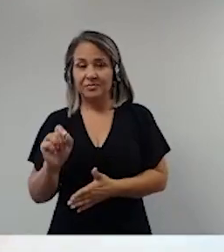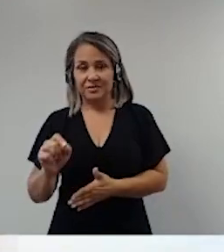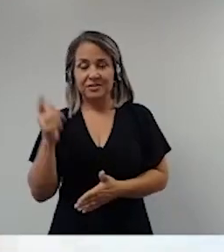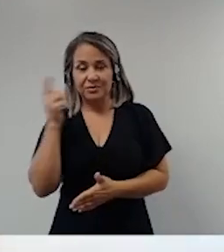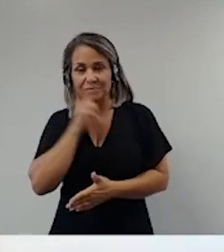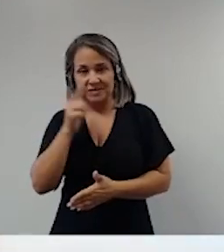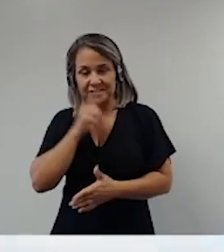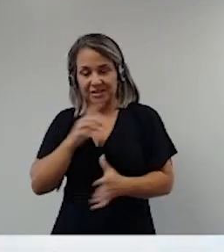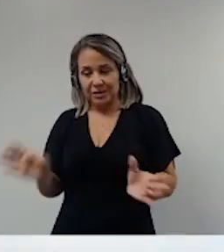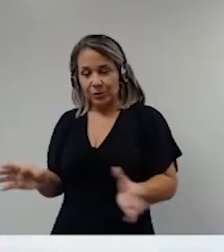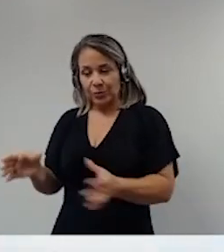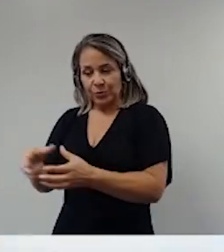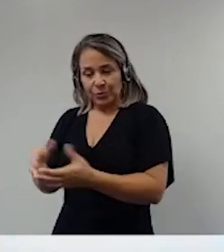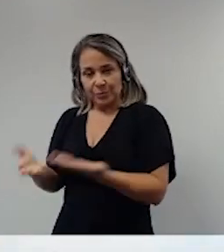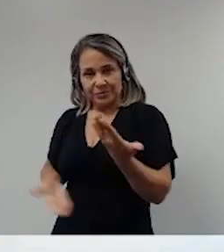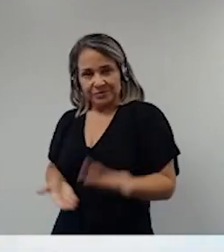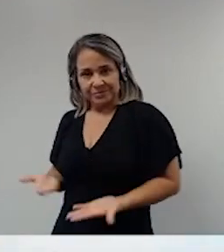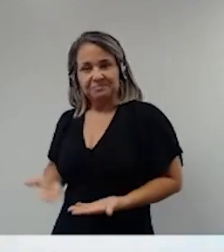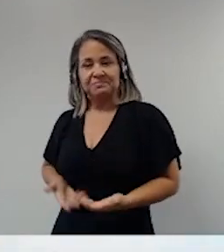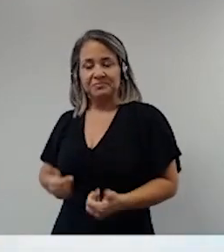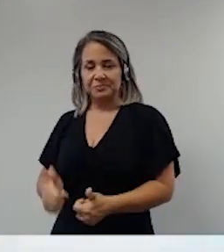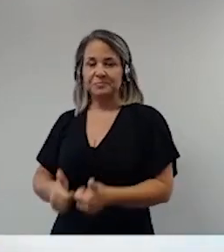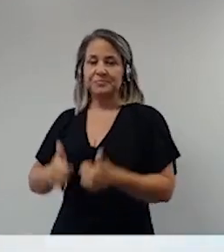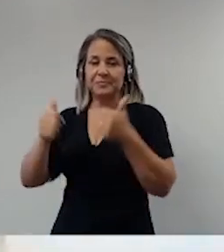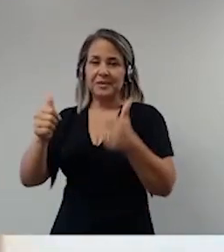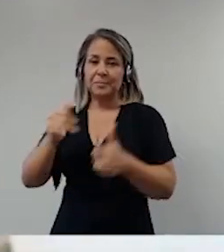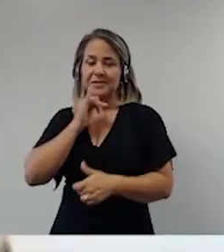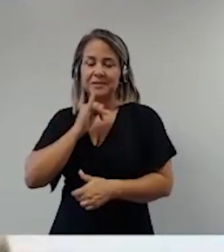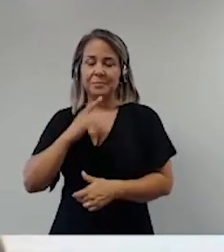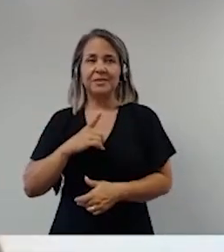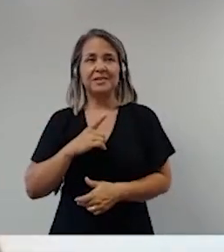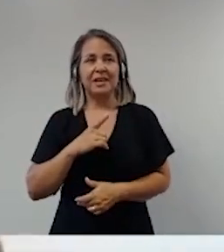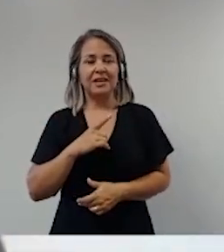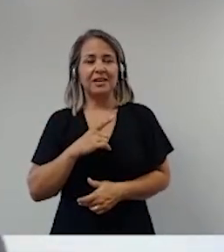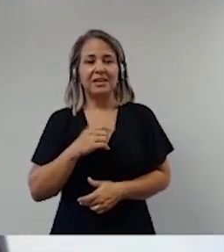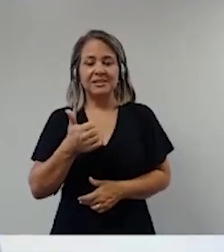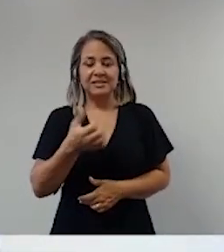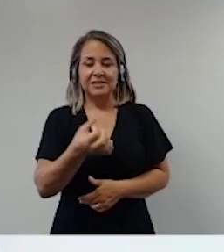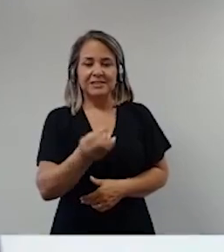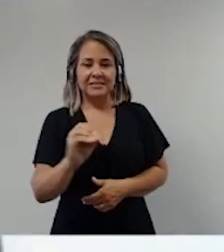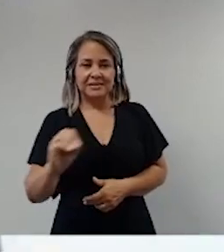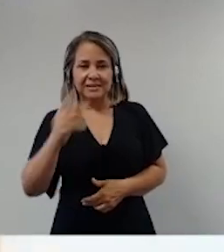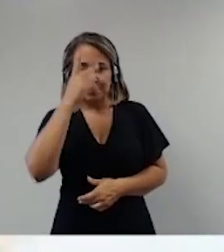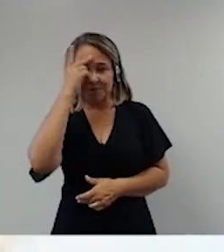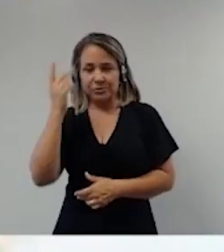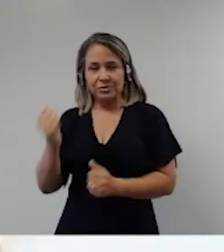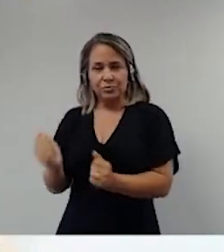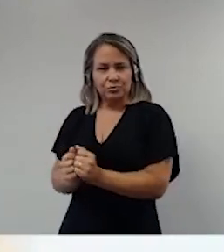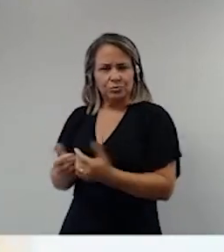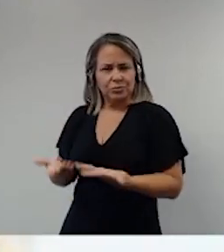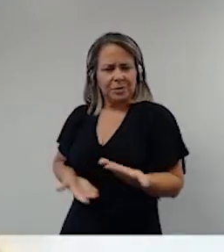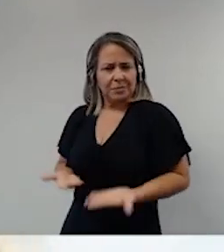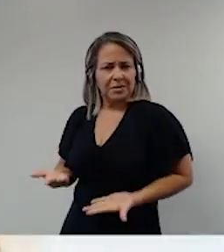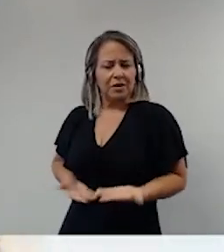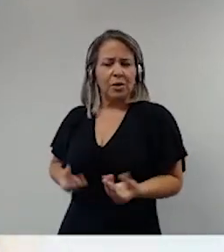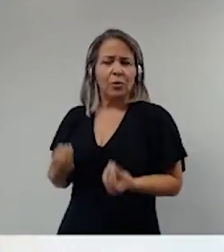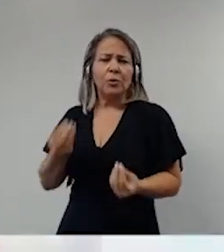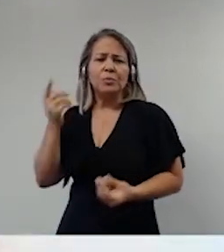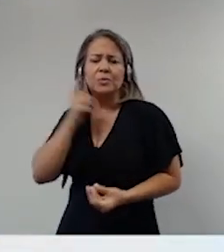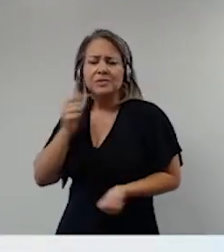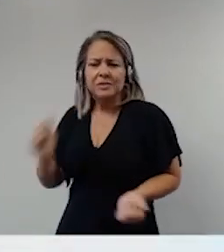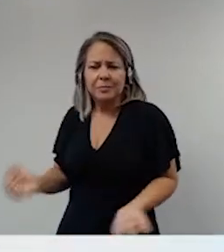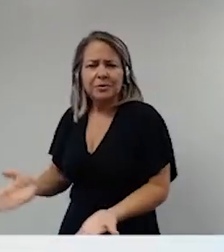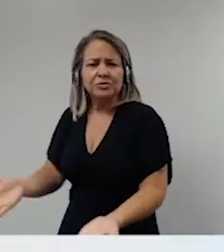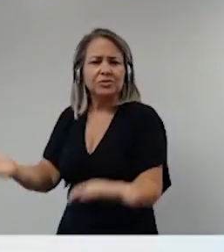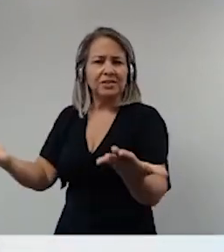fosse eficiente, porque, por exemplo, no meu caso, que eu tenho 160 pessoas comigo, como garantir que essas pessoas continuassem motivadas? Porque quando